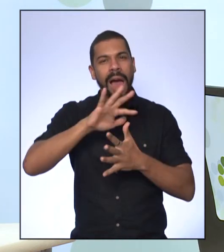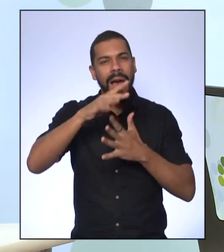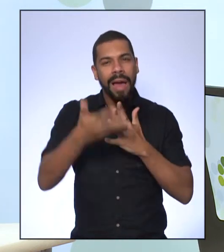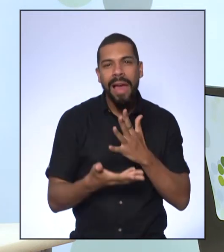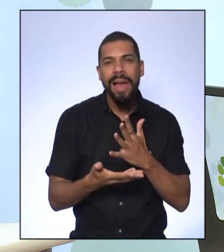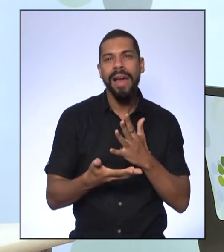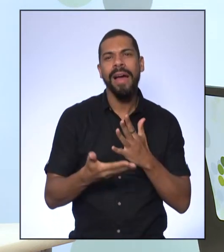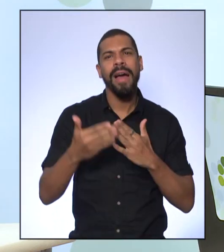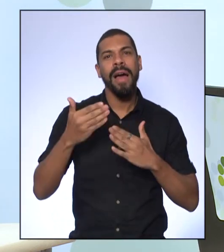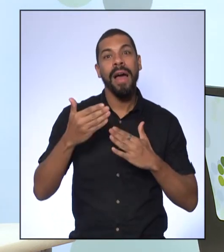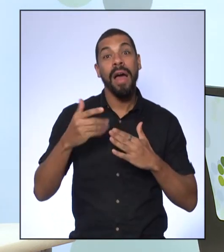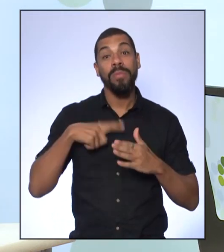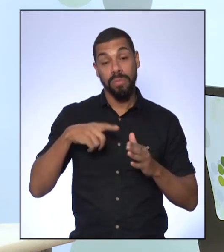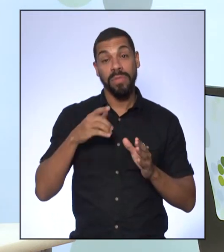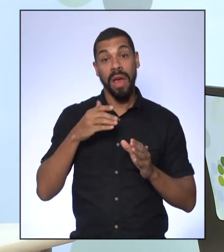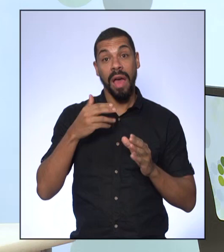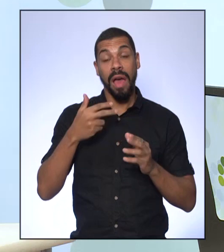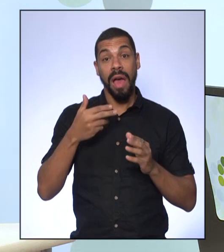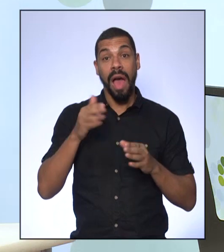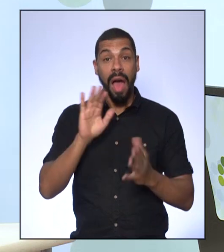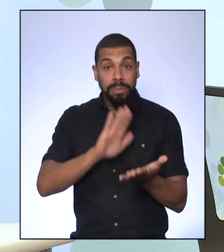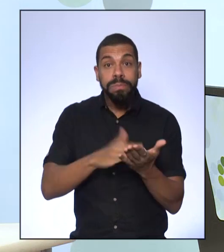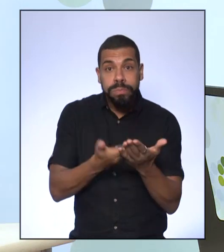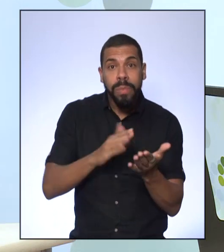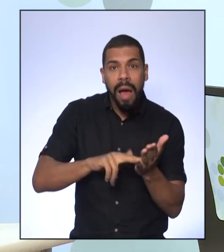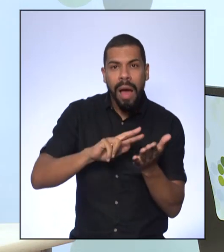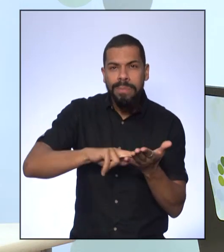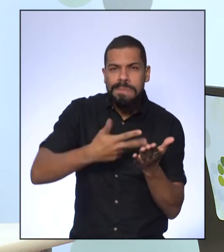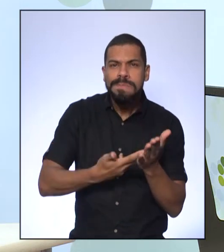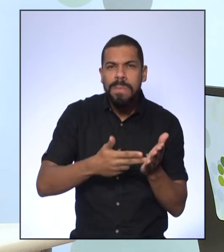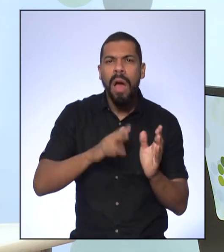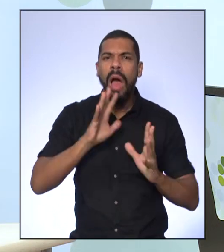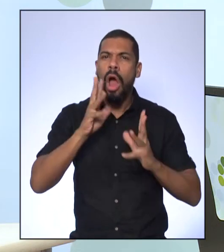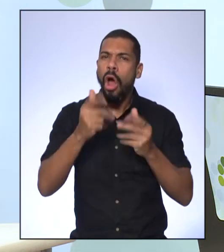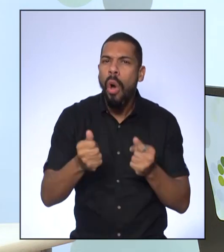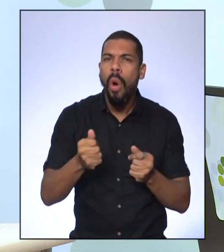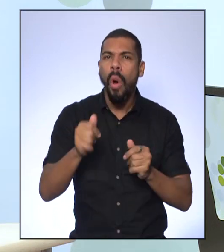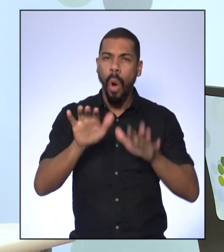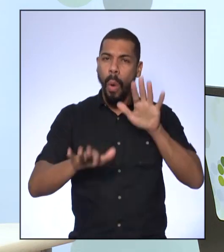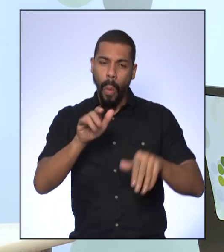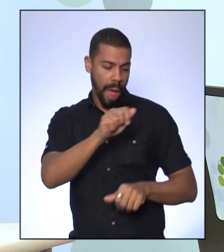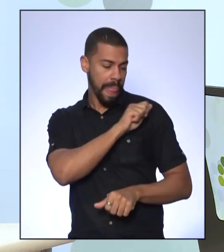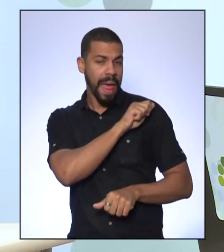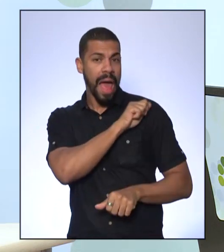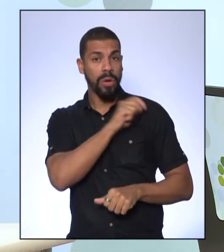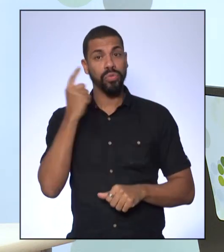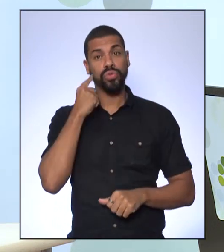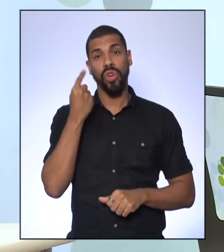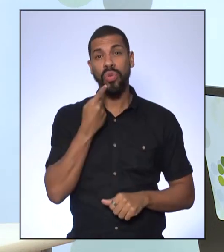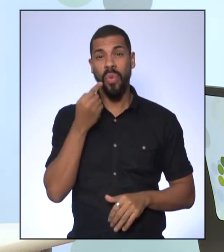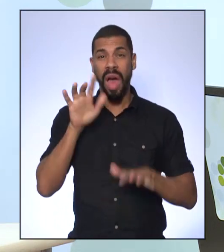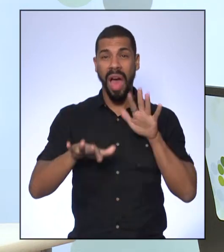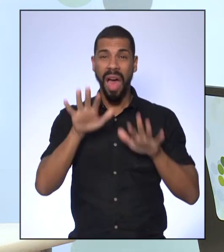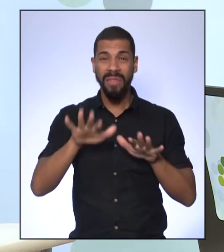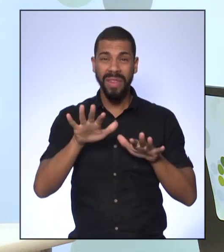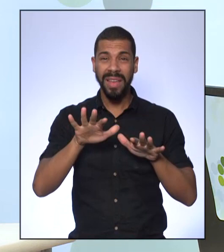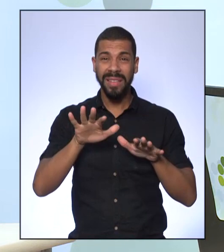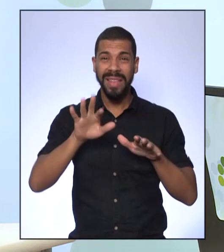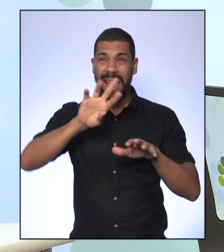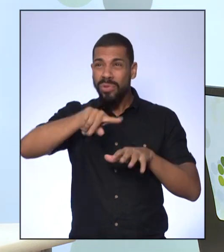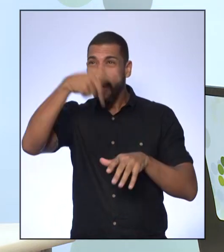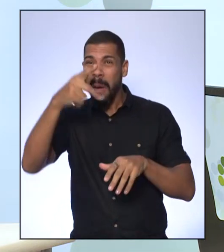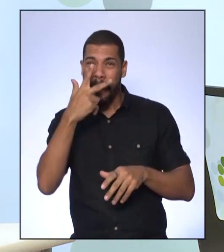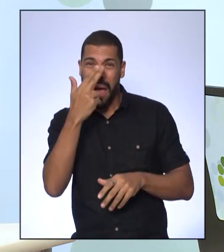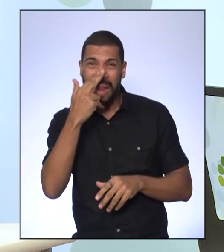né? Por ser a nossa voz, porque em muitos momentos os alunos que são surdos são estrangeiros dentro do seu